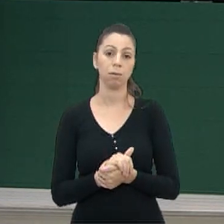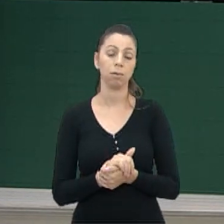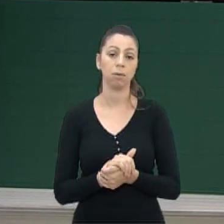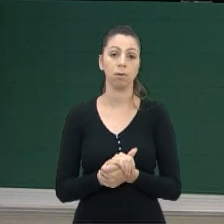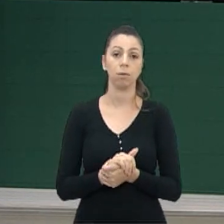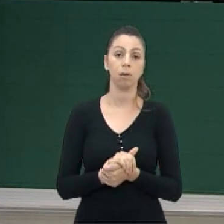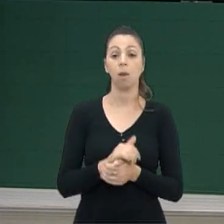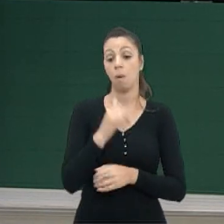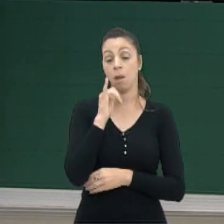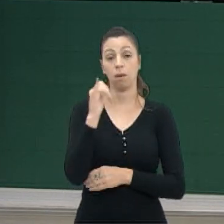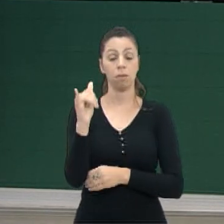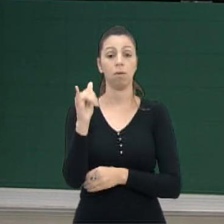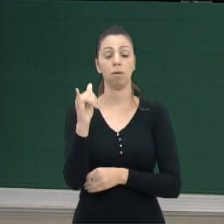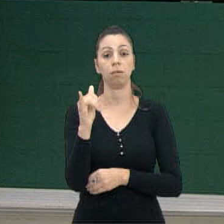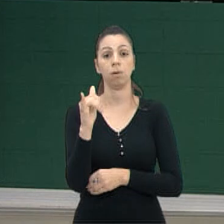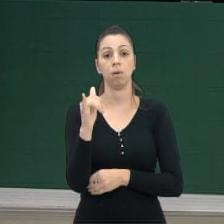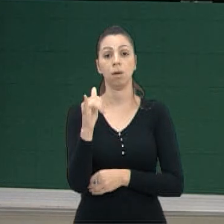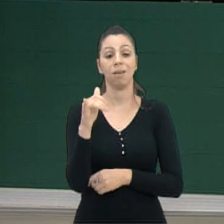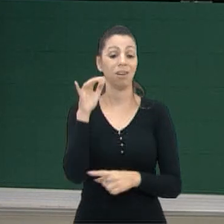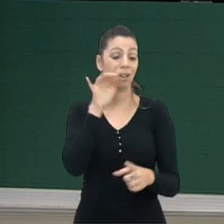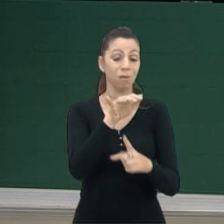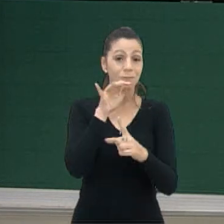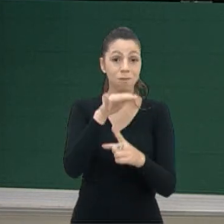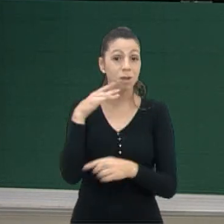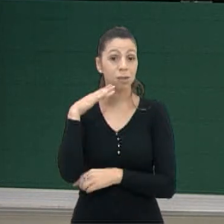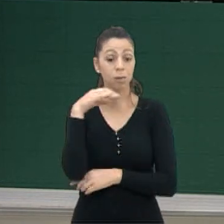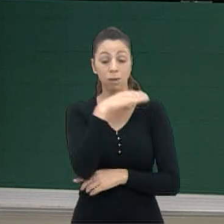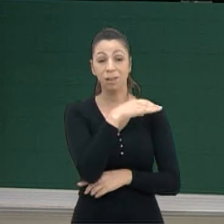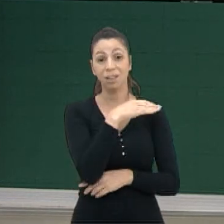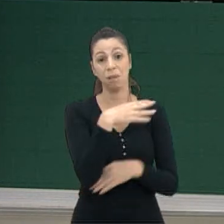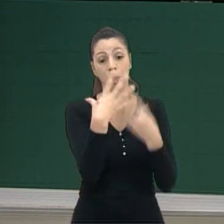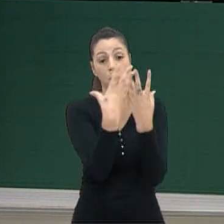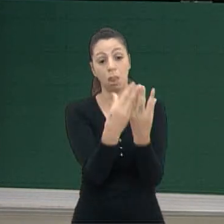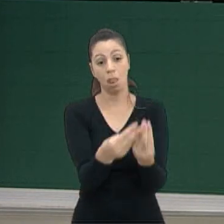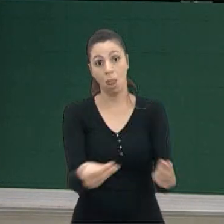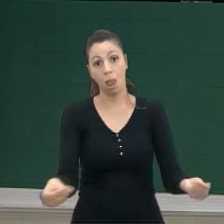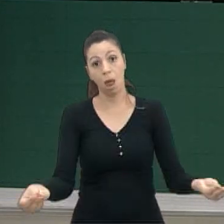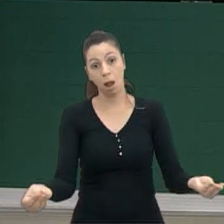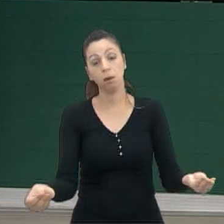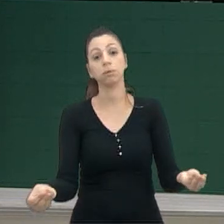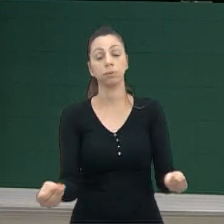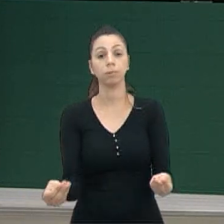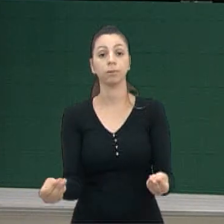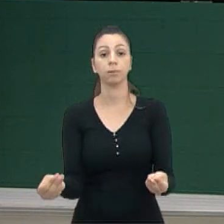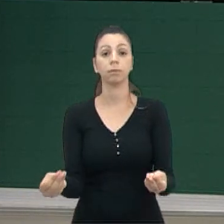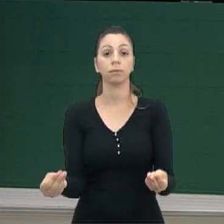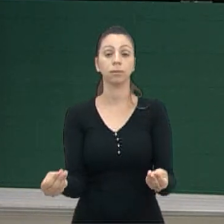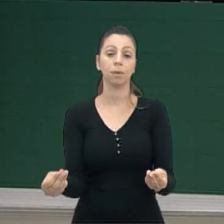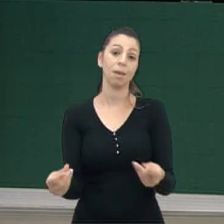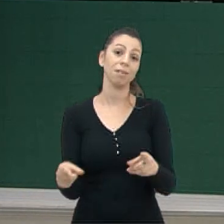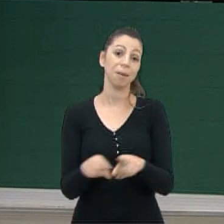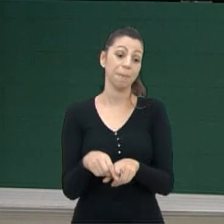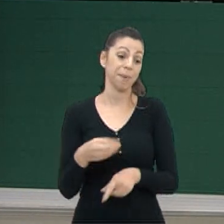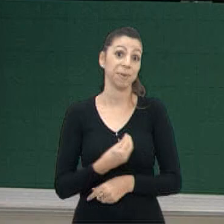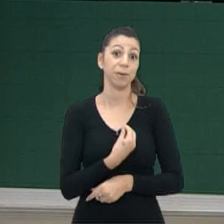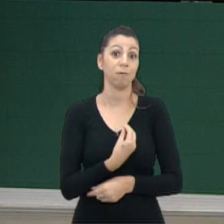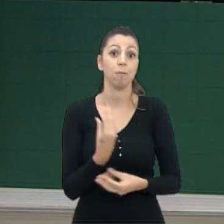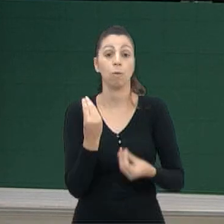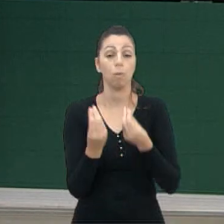componentes eletrônicos, eles não resistem a esse calor, muito menos um ser vivo.